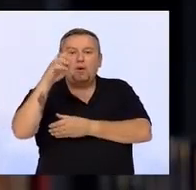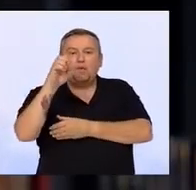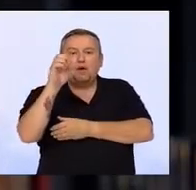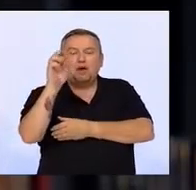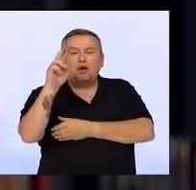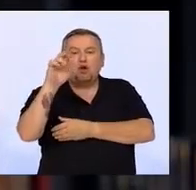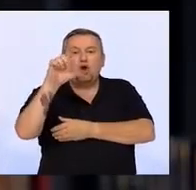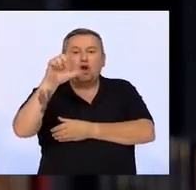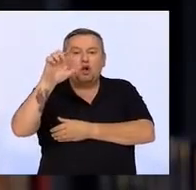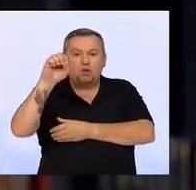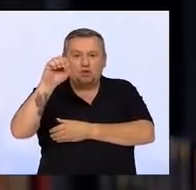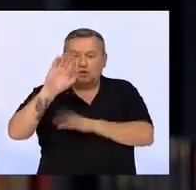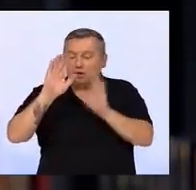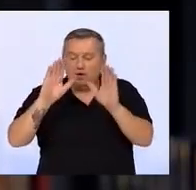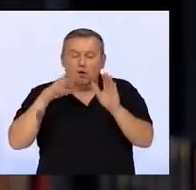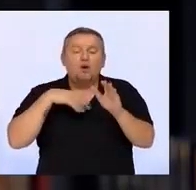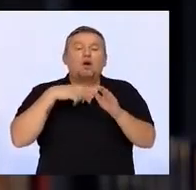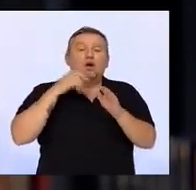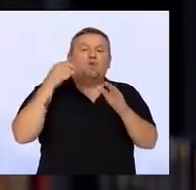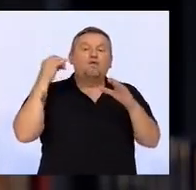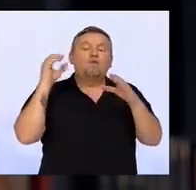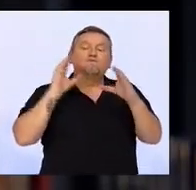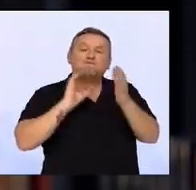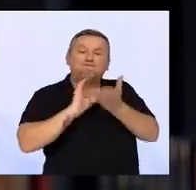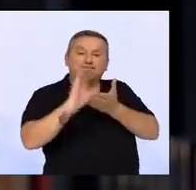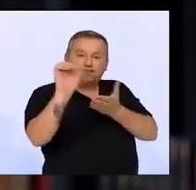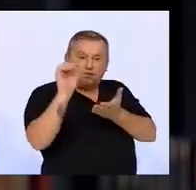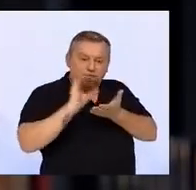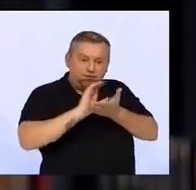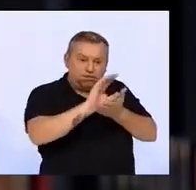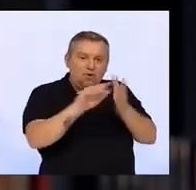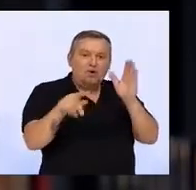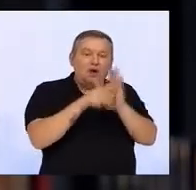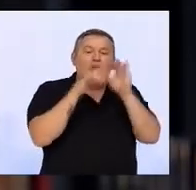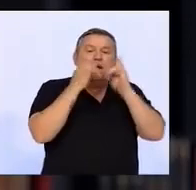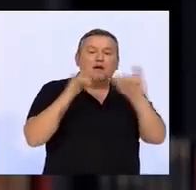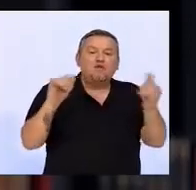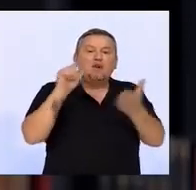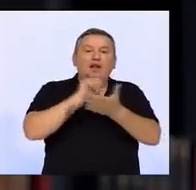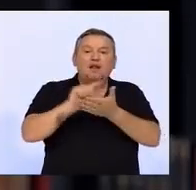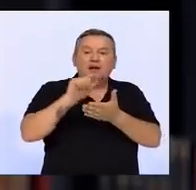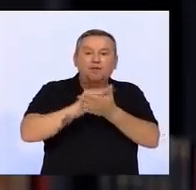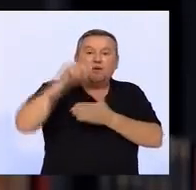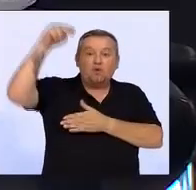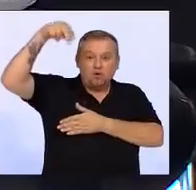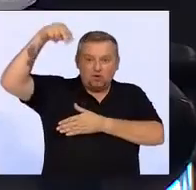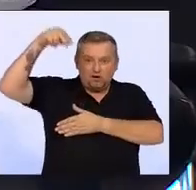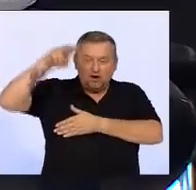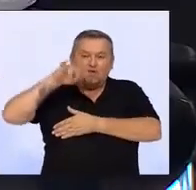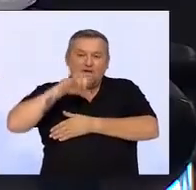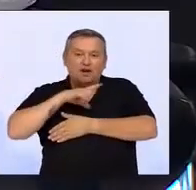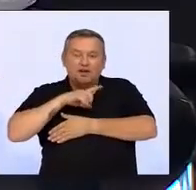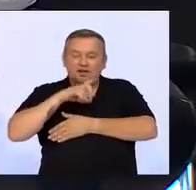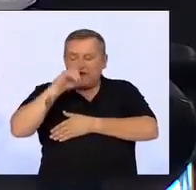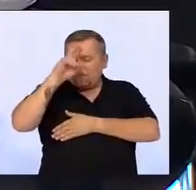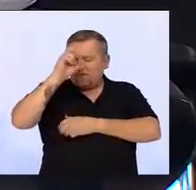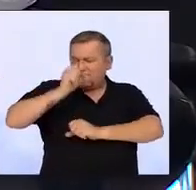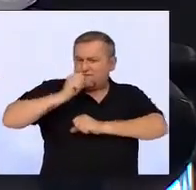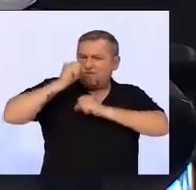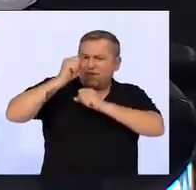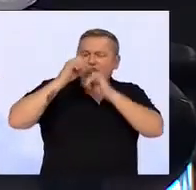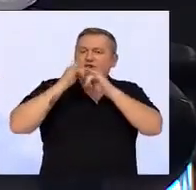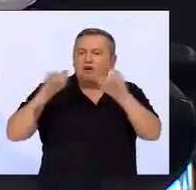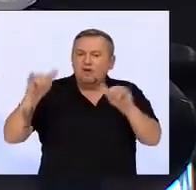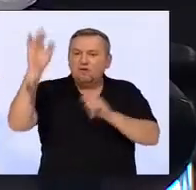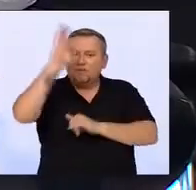a Marina está dizendo, eu vou investir na energia limpa. O Nordeste, por exemplo, vai ser a próxima potência econômica e energética do Brasil. Tem tudo. Tem tudo. E eu vou